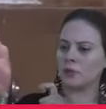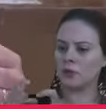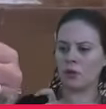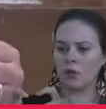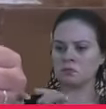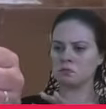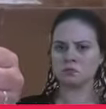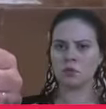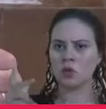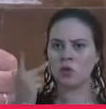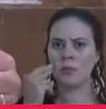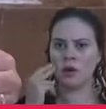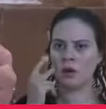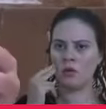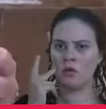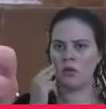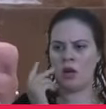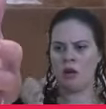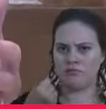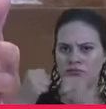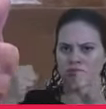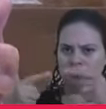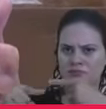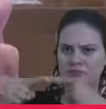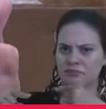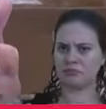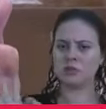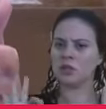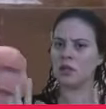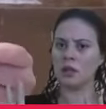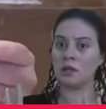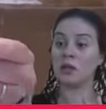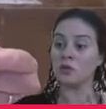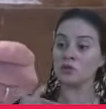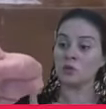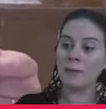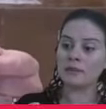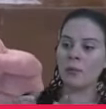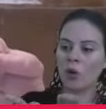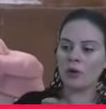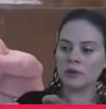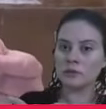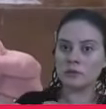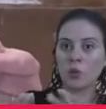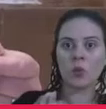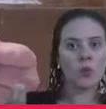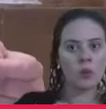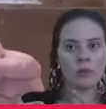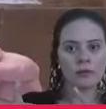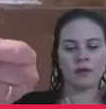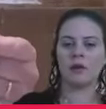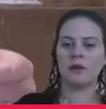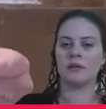desavença E começamos a coordenar operação E aí um dos ministros eu me lembro qual